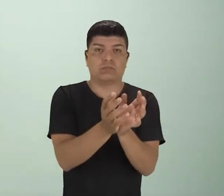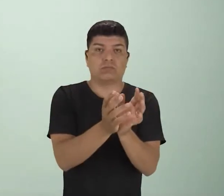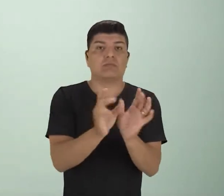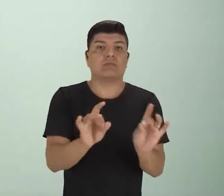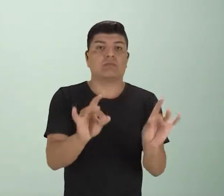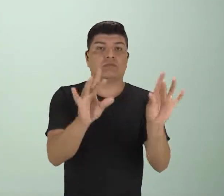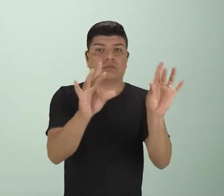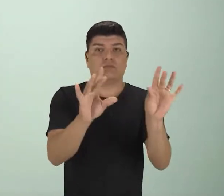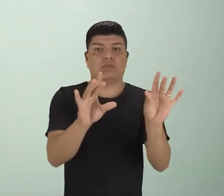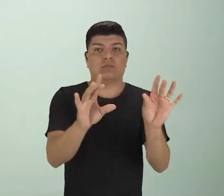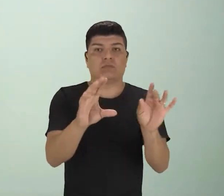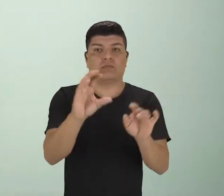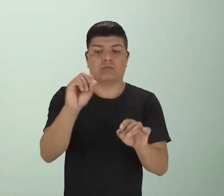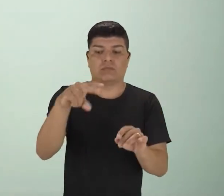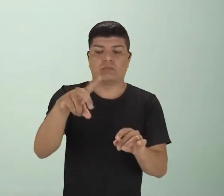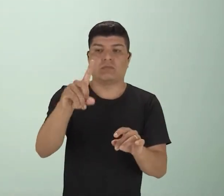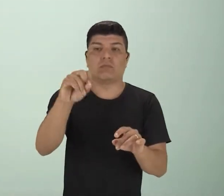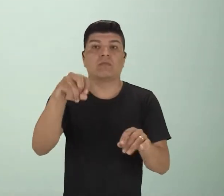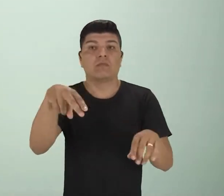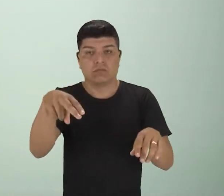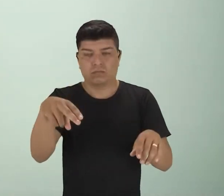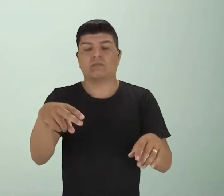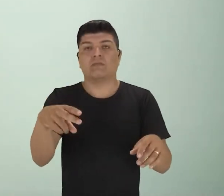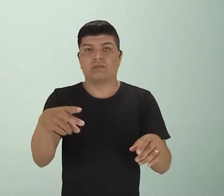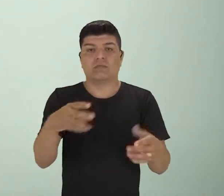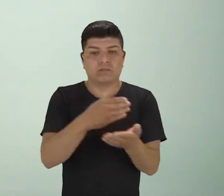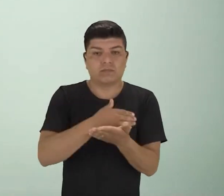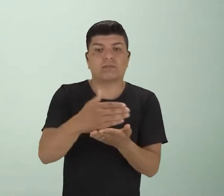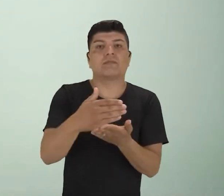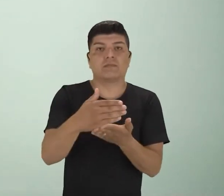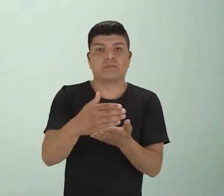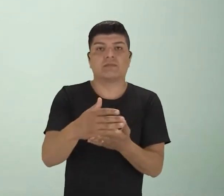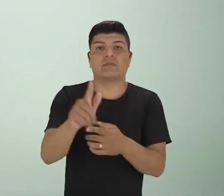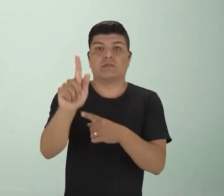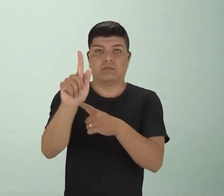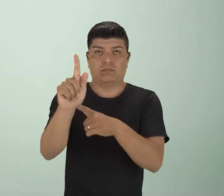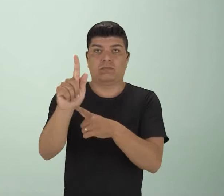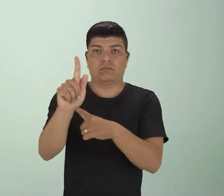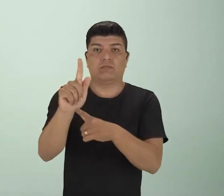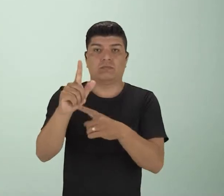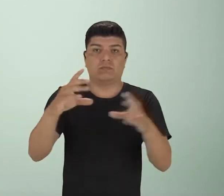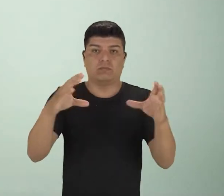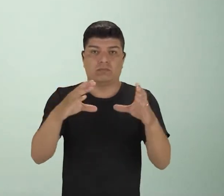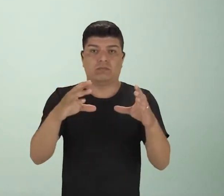códon, AUG. Então sempre vai começar AUG no sítio